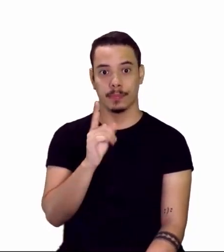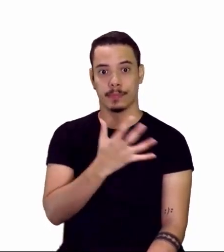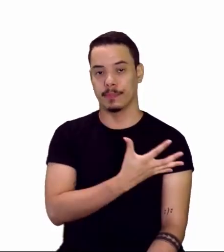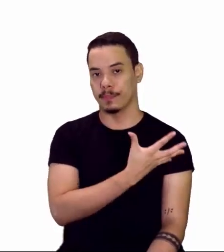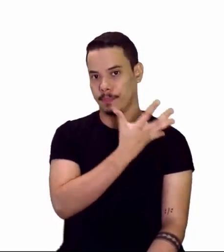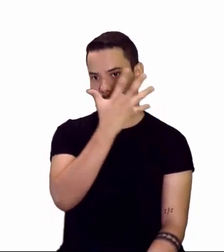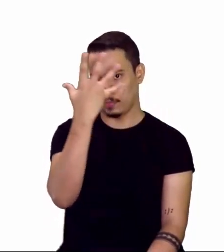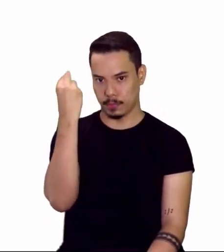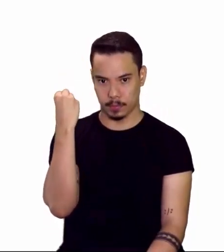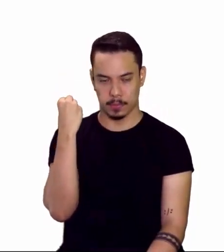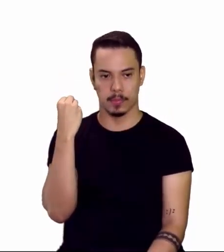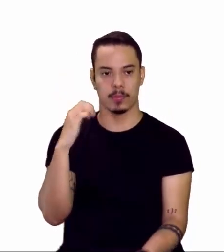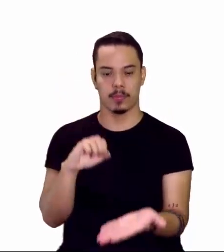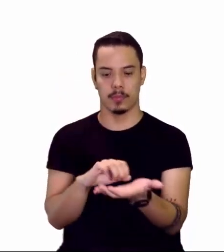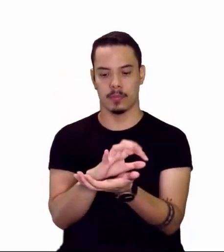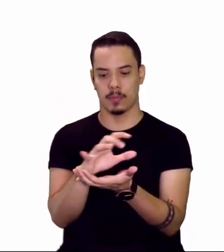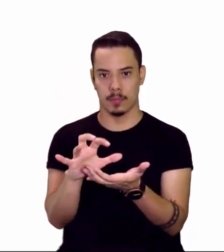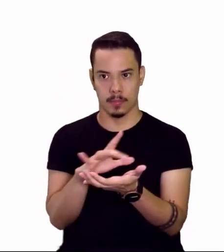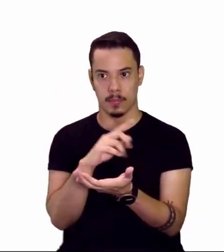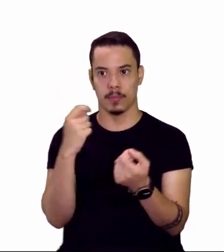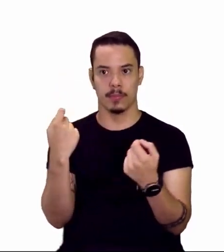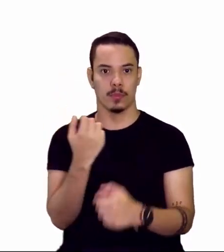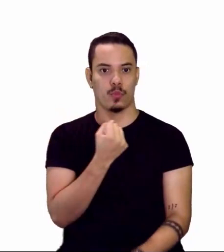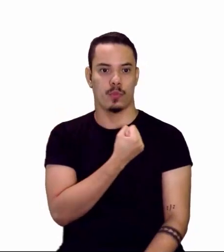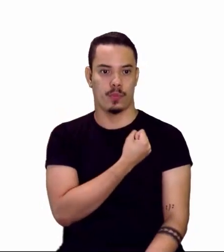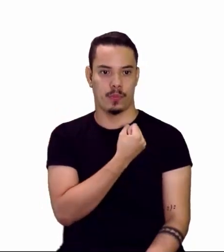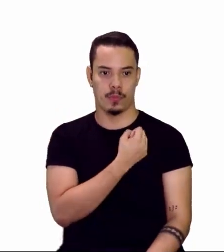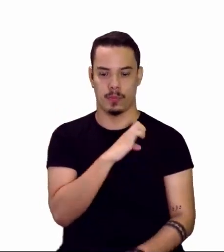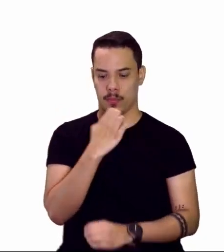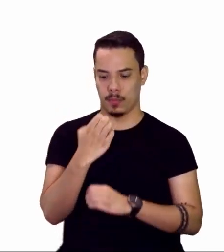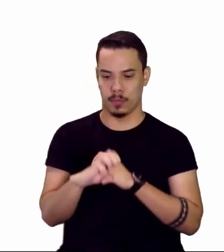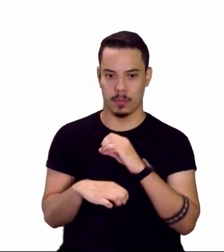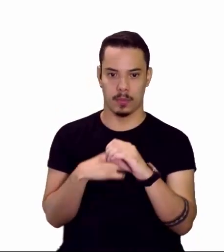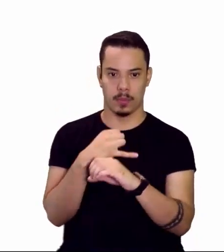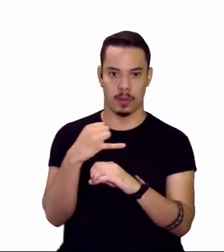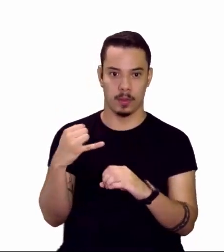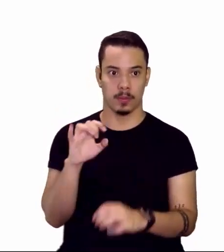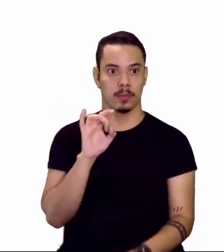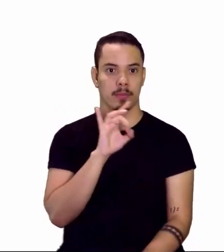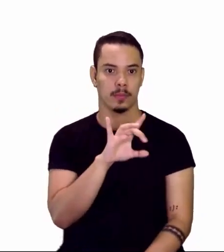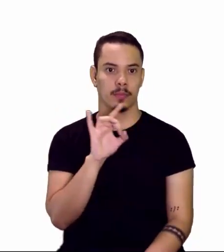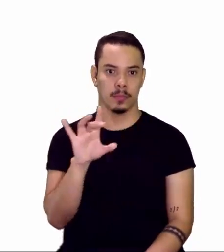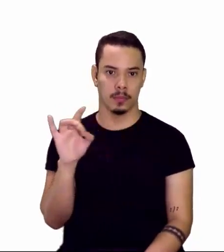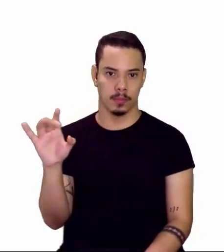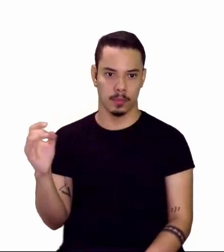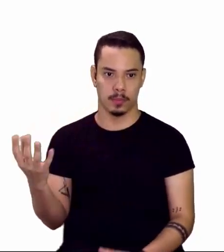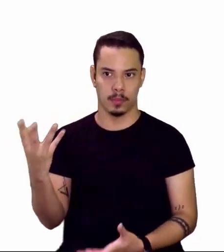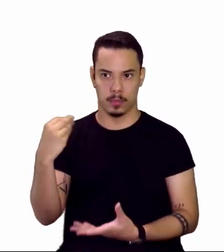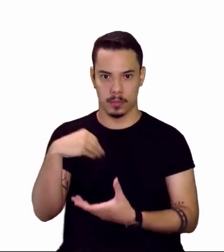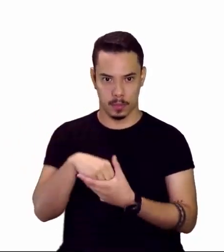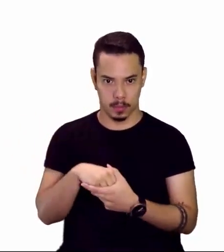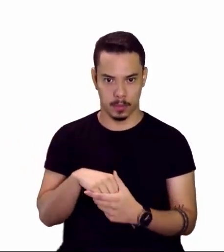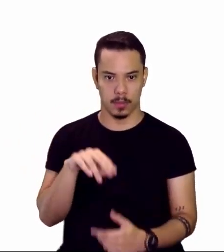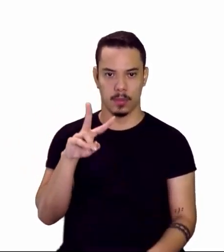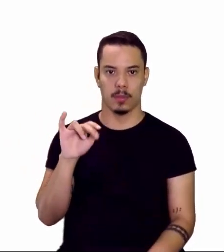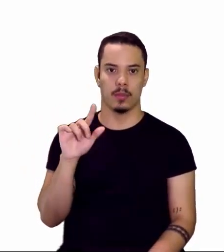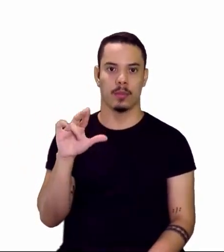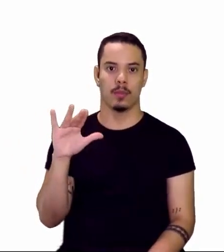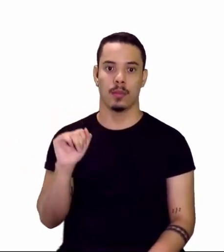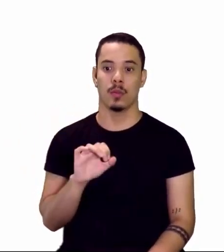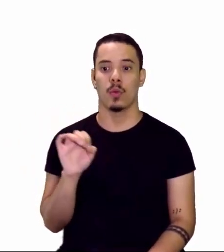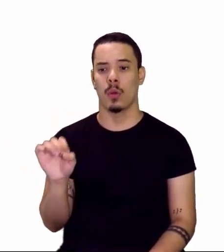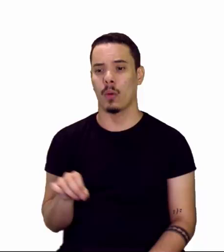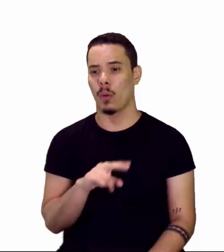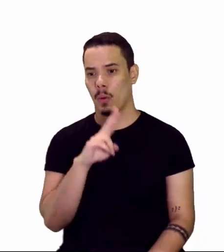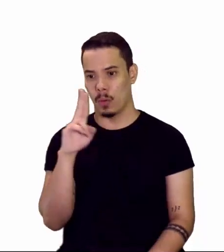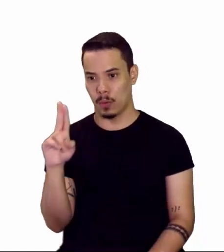geometria depende do número de elétrons que cada átomo tiver na camada de valência, ou